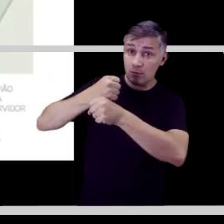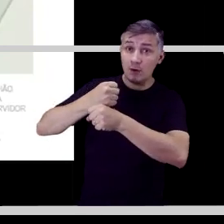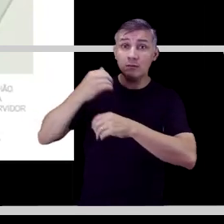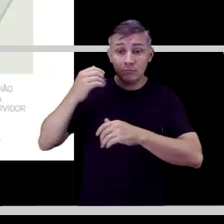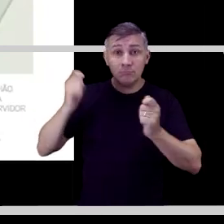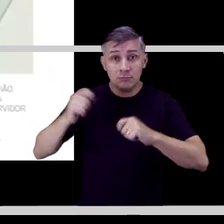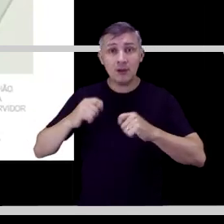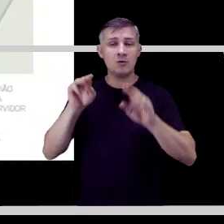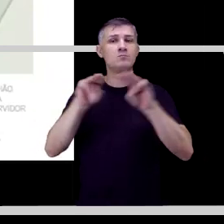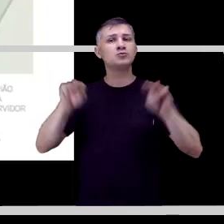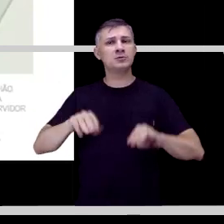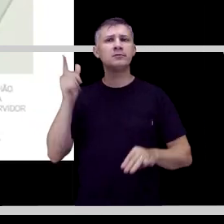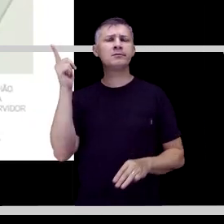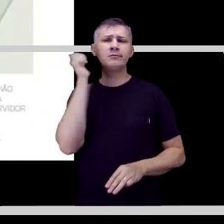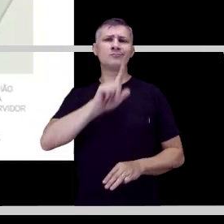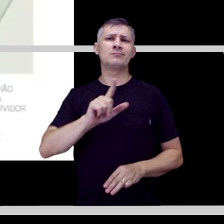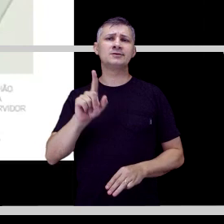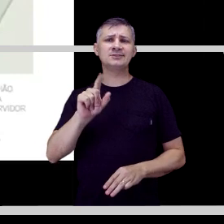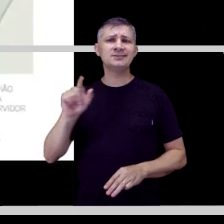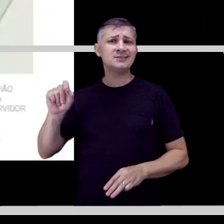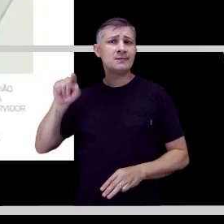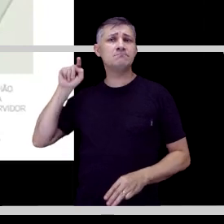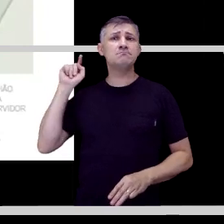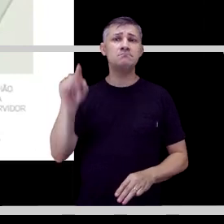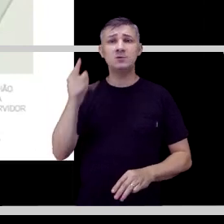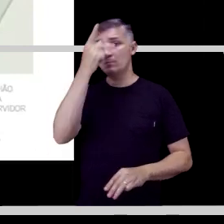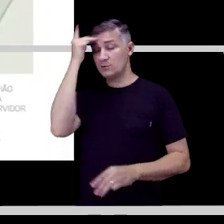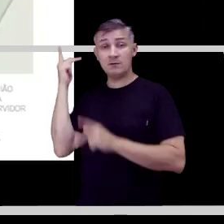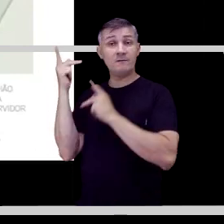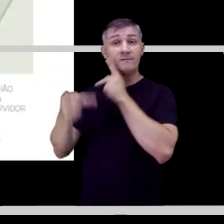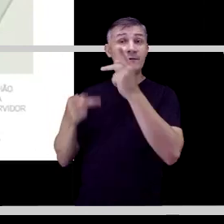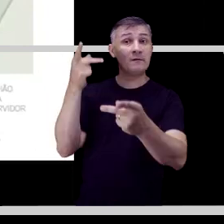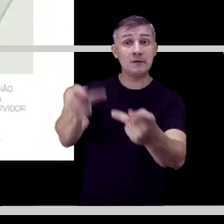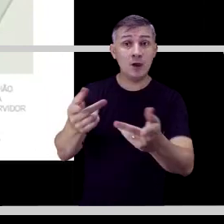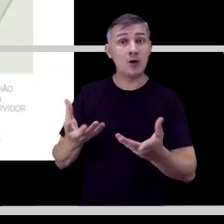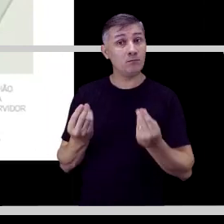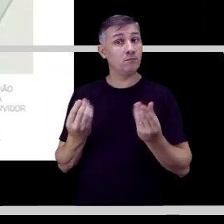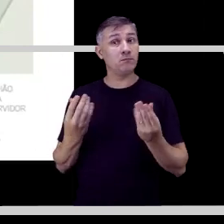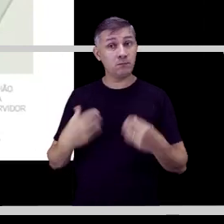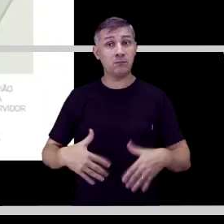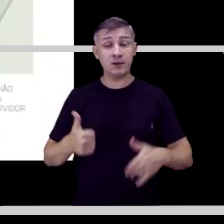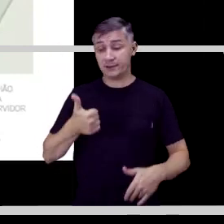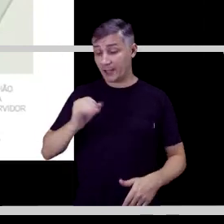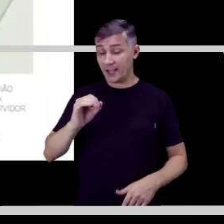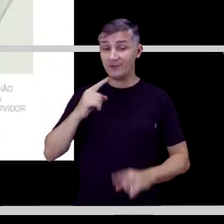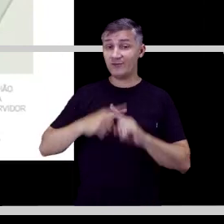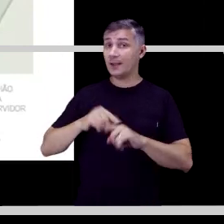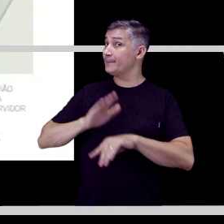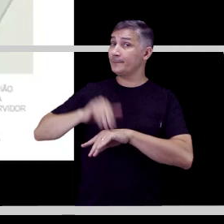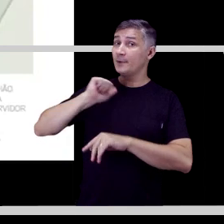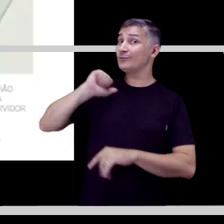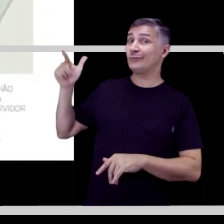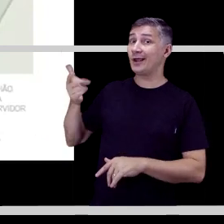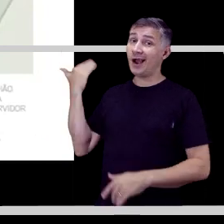configuração, porque, ao contrário do que a gente tinha imaginado, né, que o museu ia crescer ao longo do tempo, logo do primeiro ano, esse museu teve 100